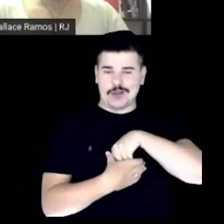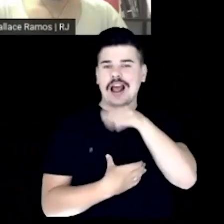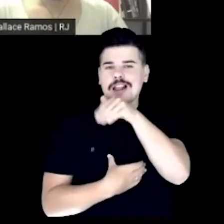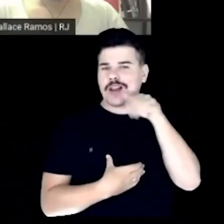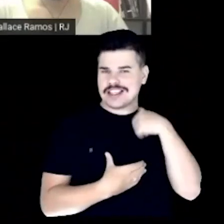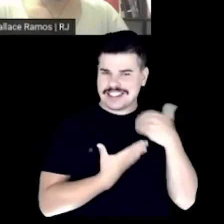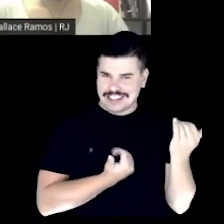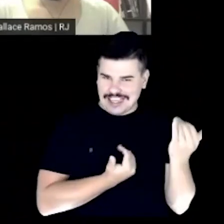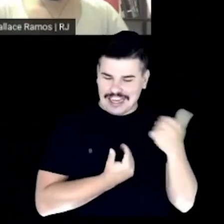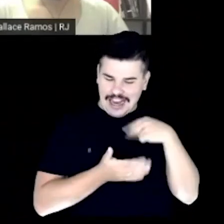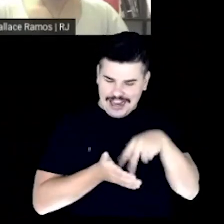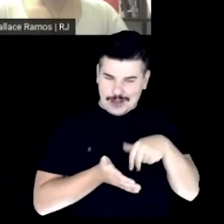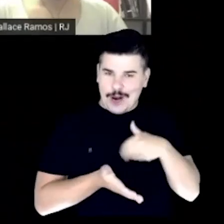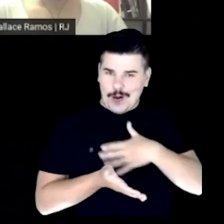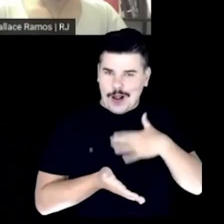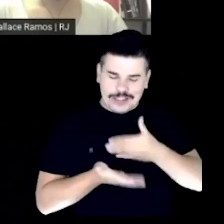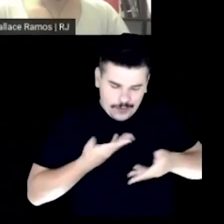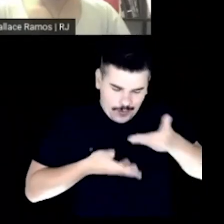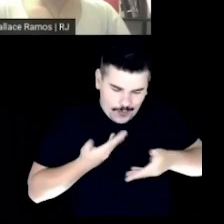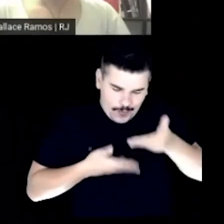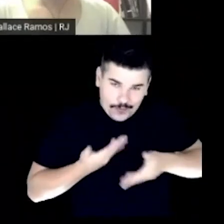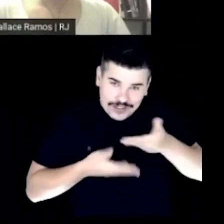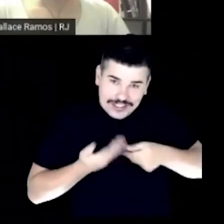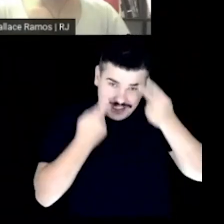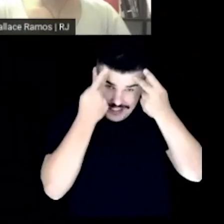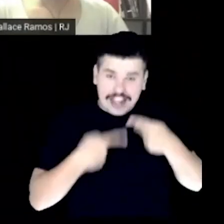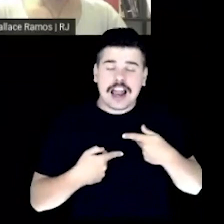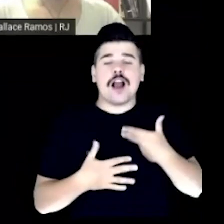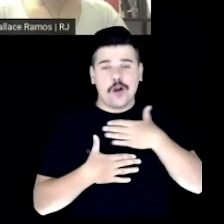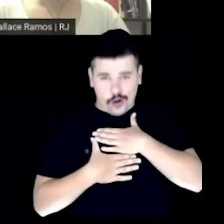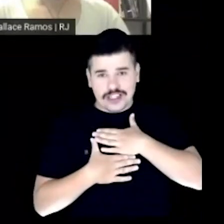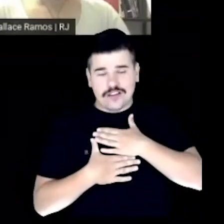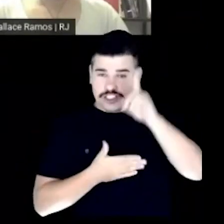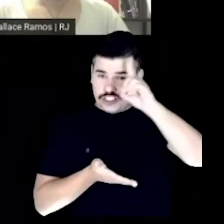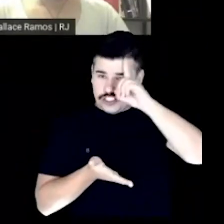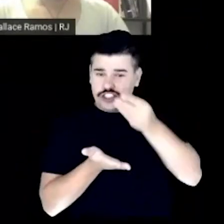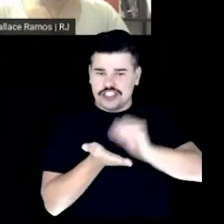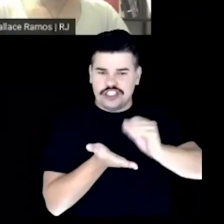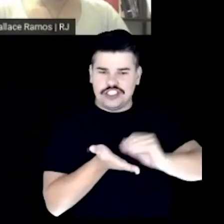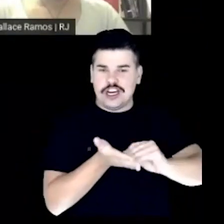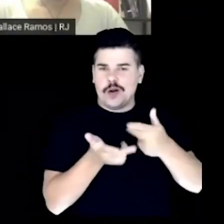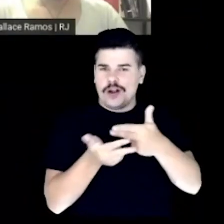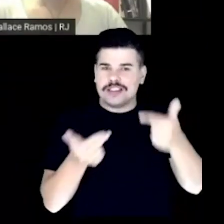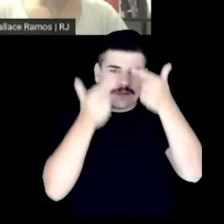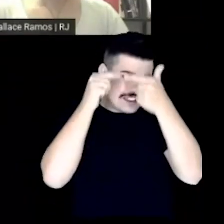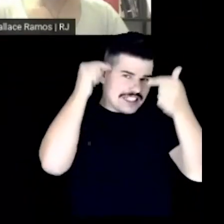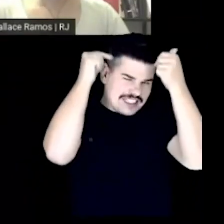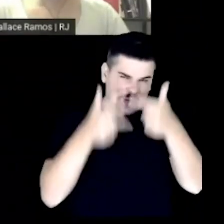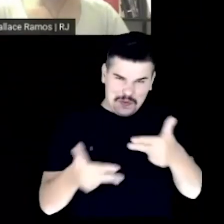Luísa adolescente era extremamente leitora, então eu conversei com ela. Luísa adolescente, sei lá, gostava de Diário de Princesa e Tolstói. Era um negócio meio